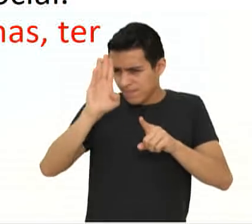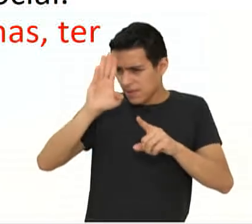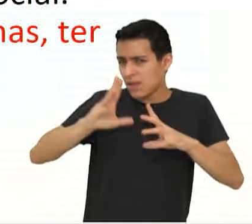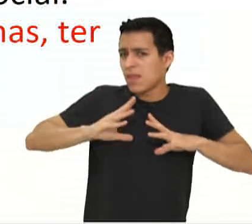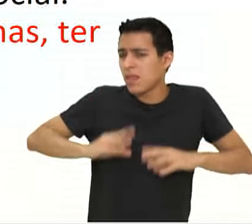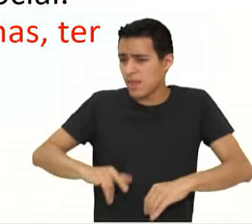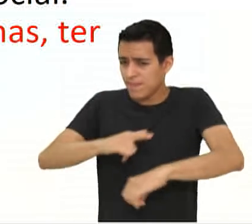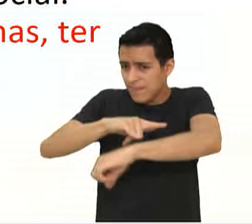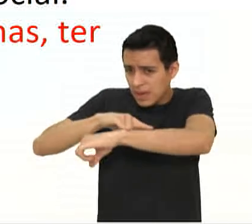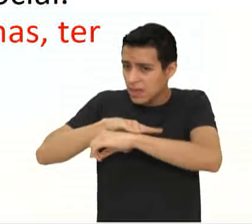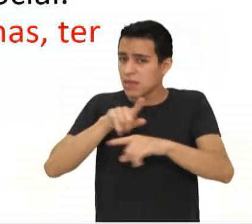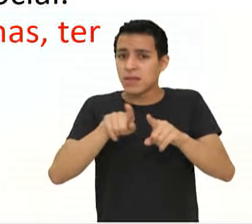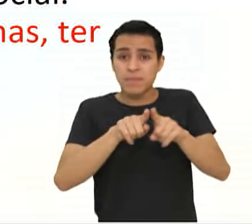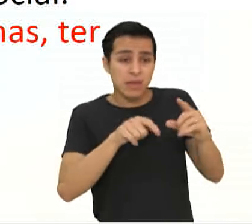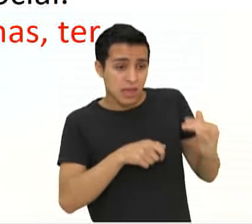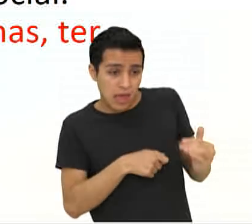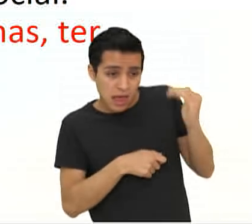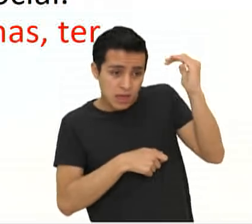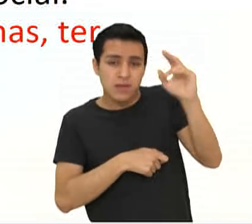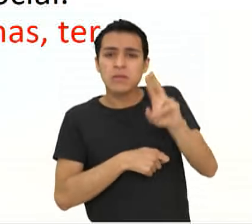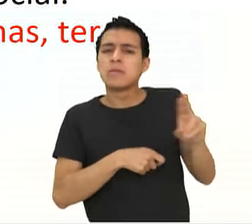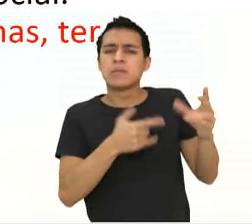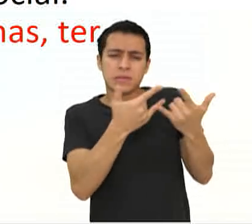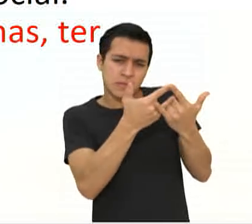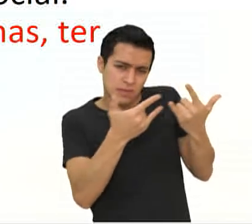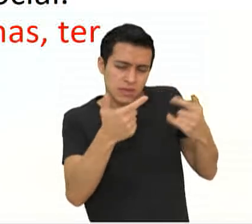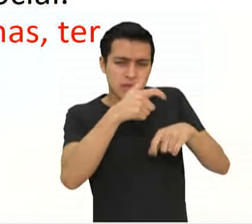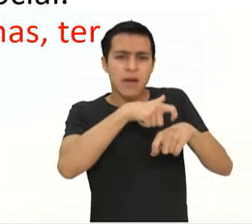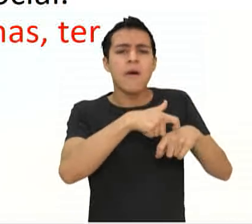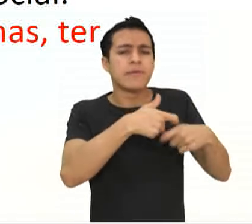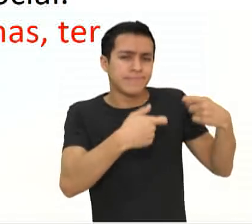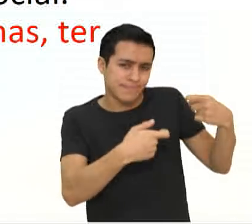banheiros e, no caso dos adultos, usar o preservativo na